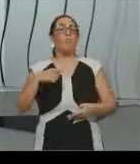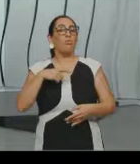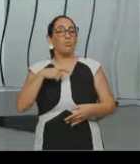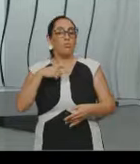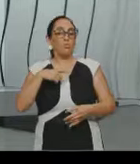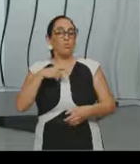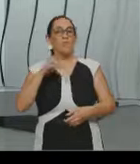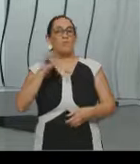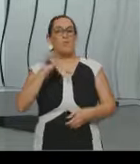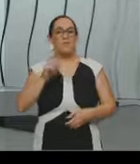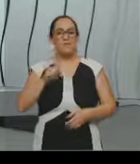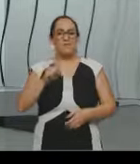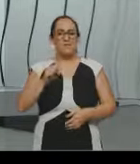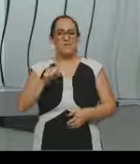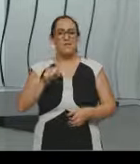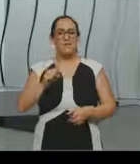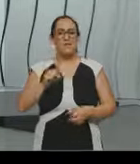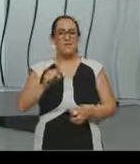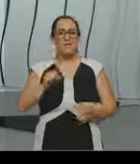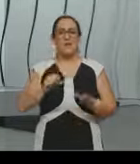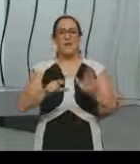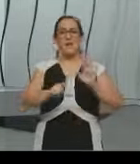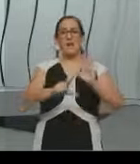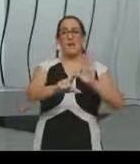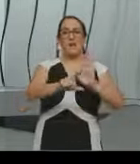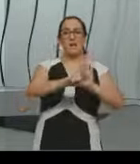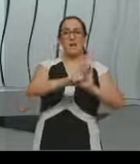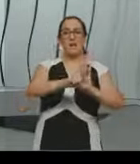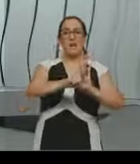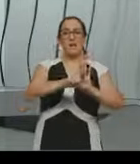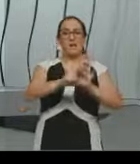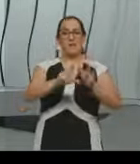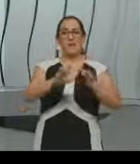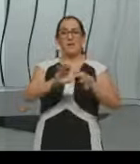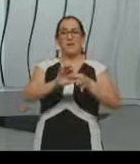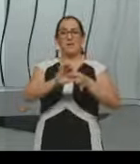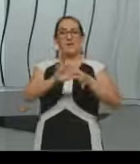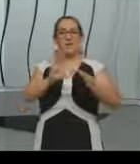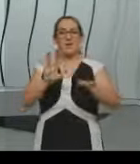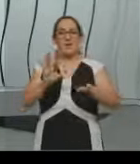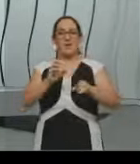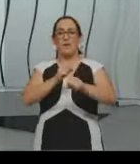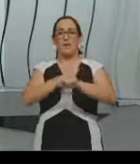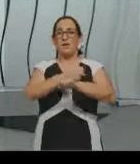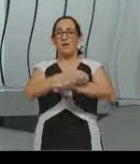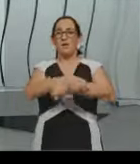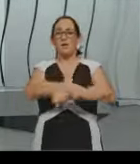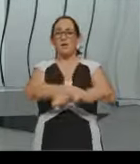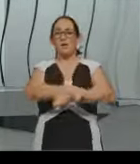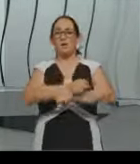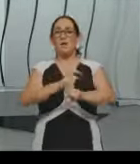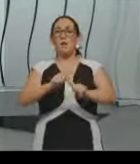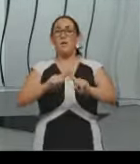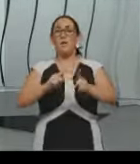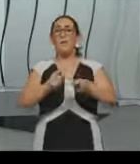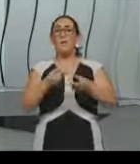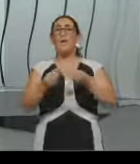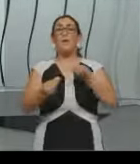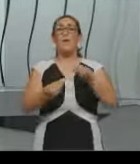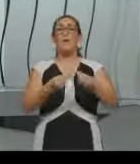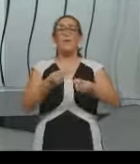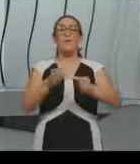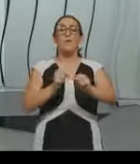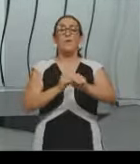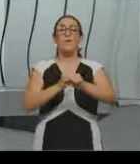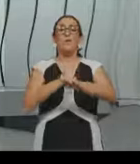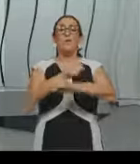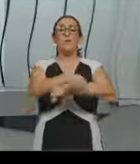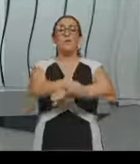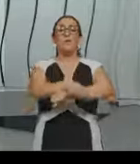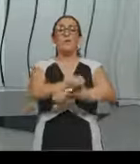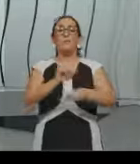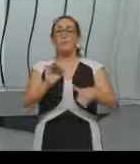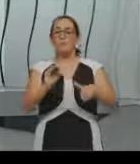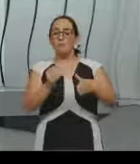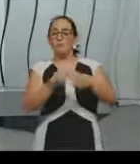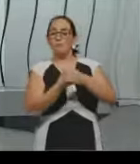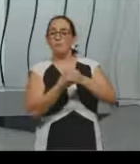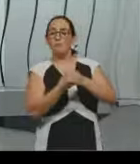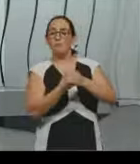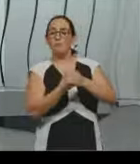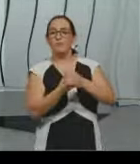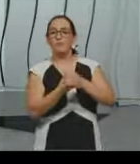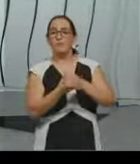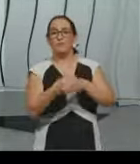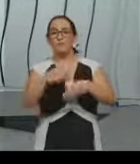para integrar o ex-escravizado na sociedade. E é uma situação que ajuda a gente a compreender